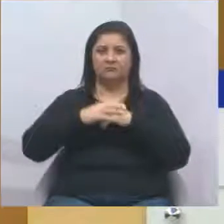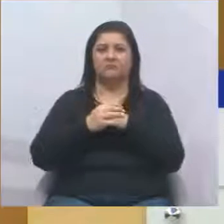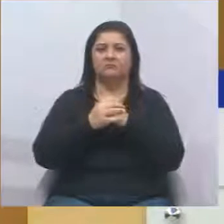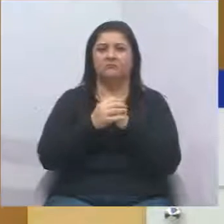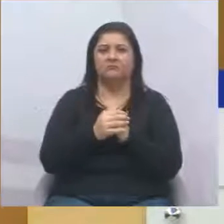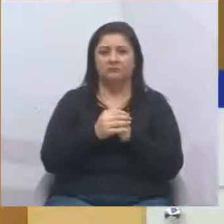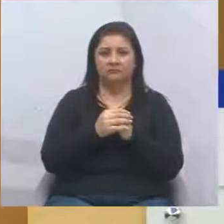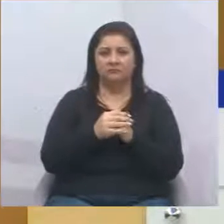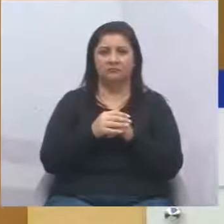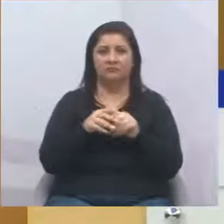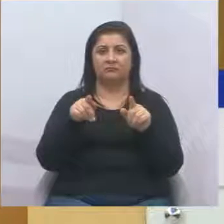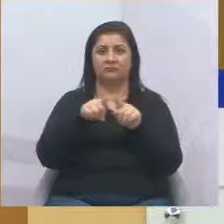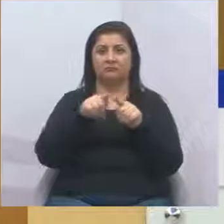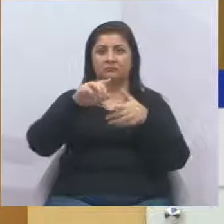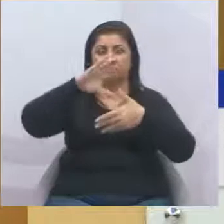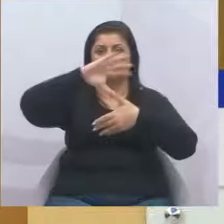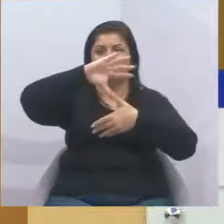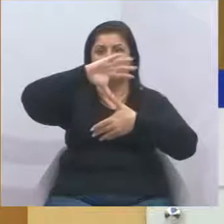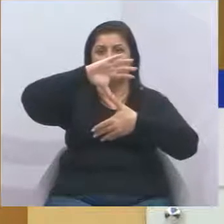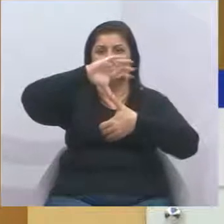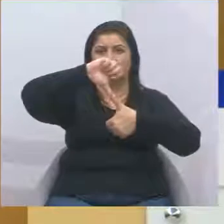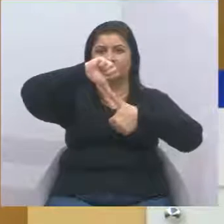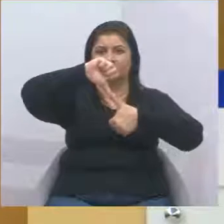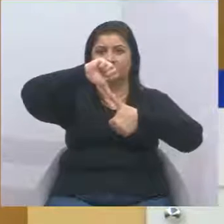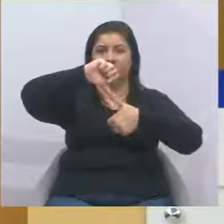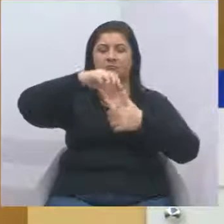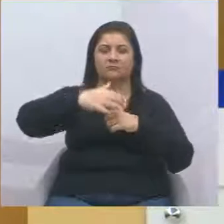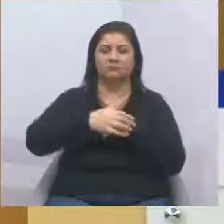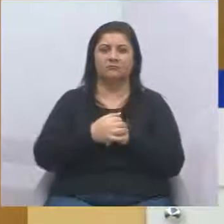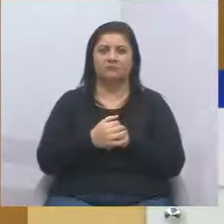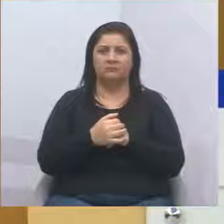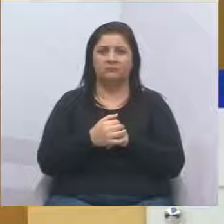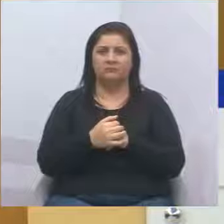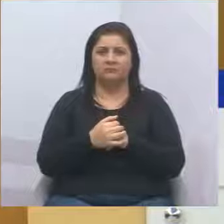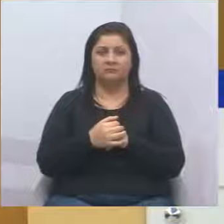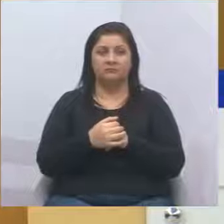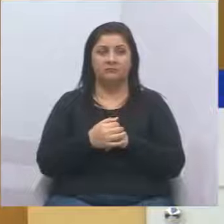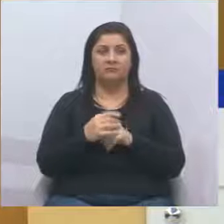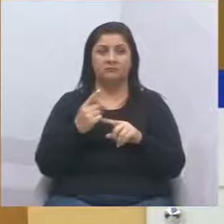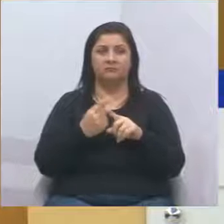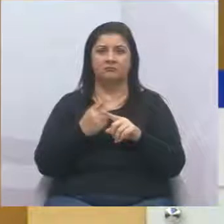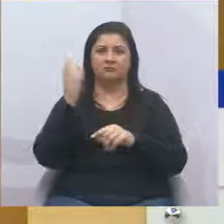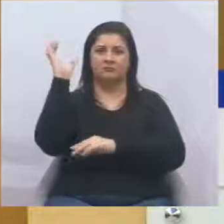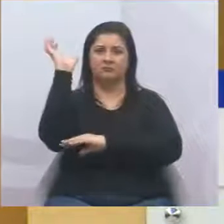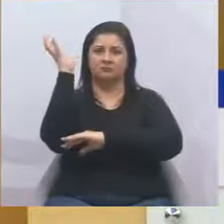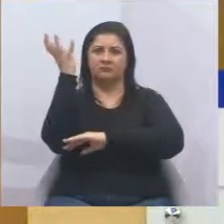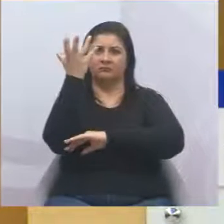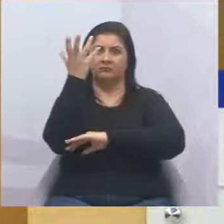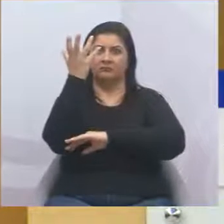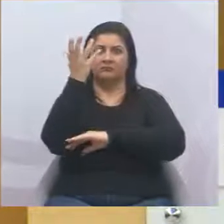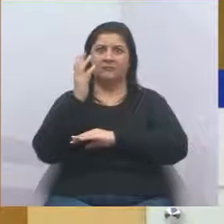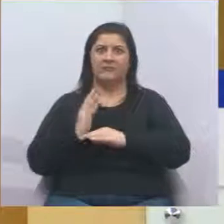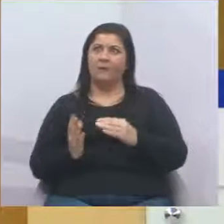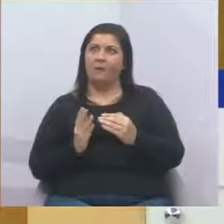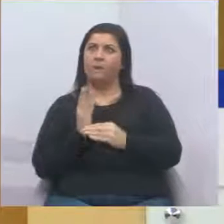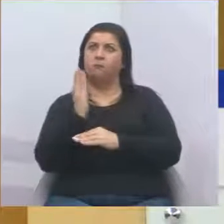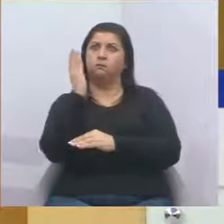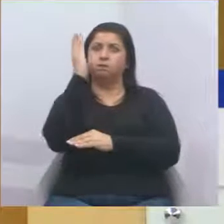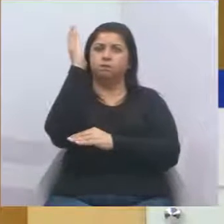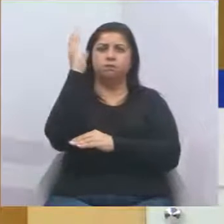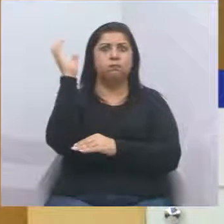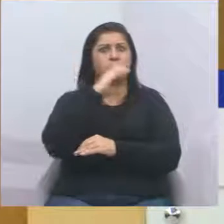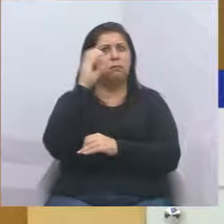norte da América Central, já considerada uma árvore milagrosa por crescer rapidamente, mesmo em